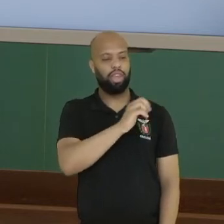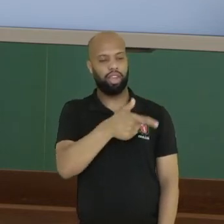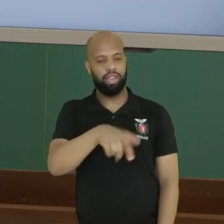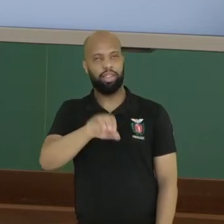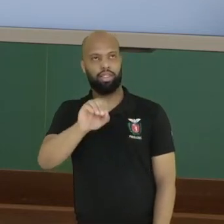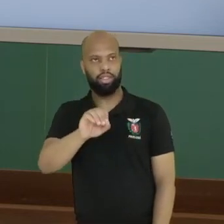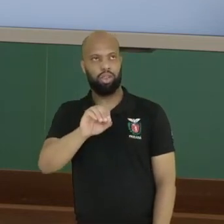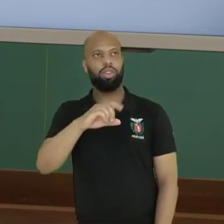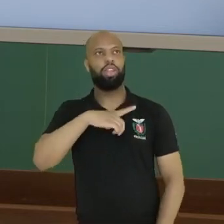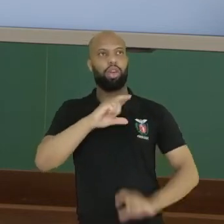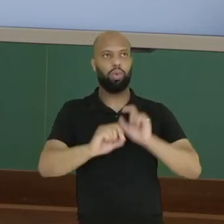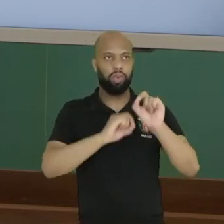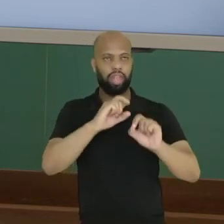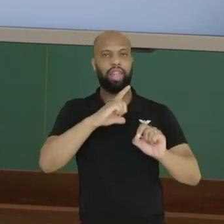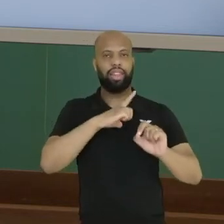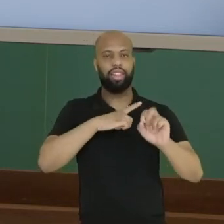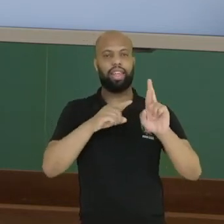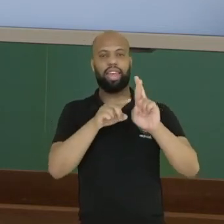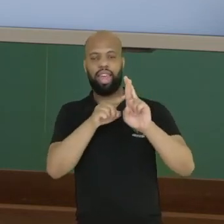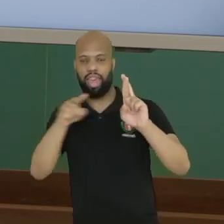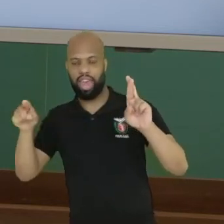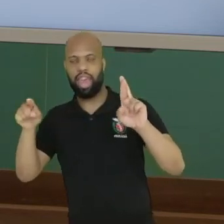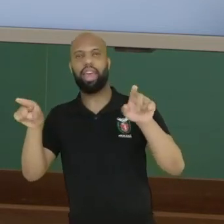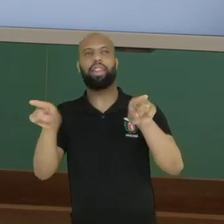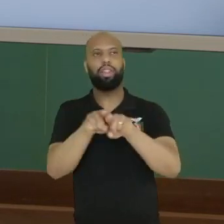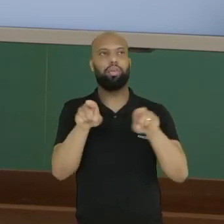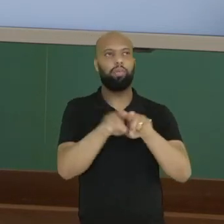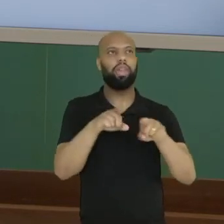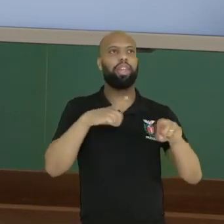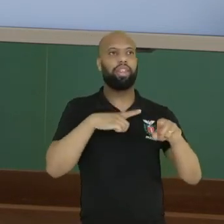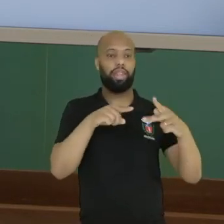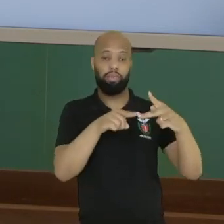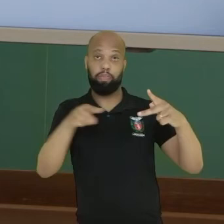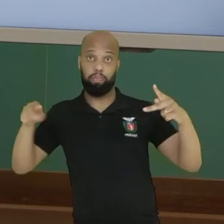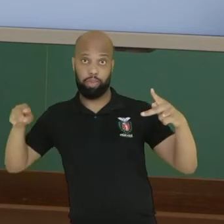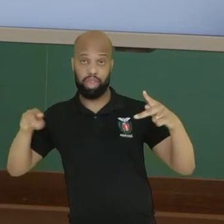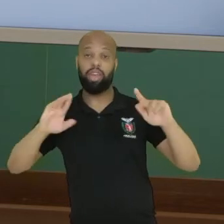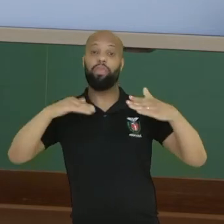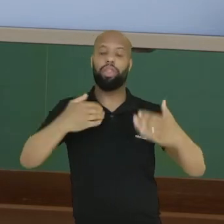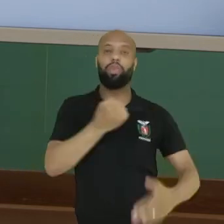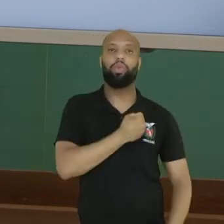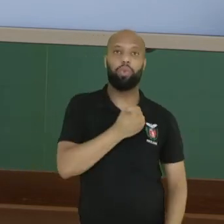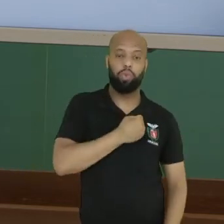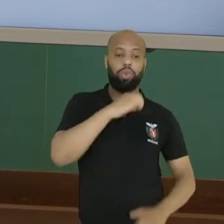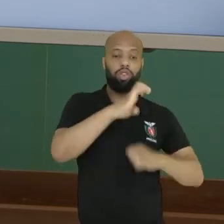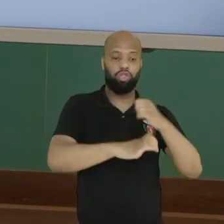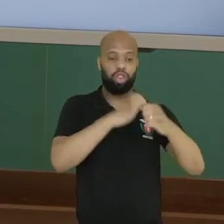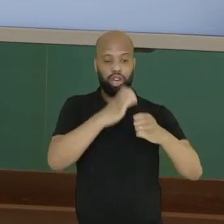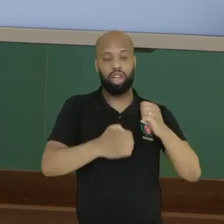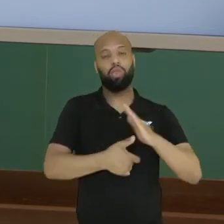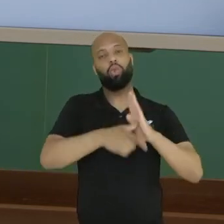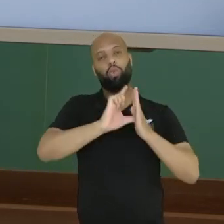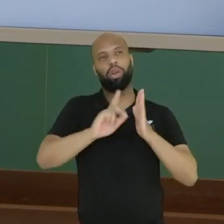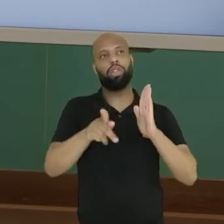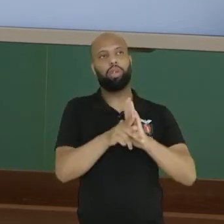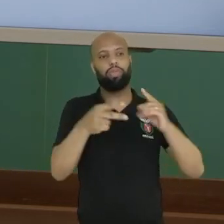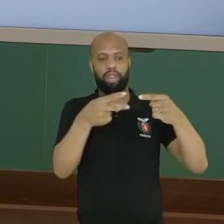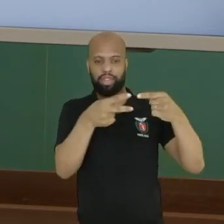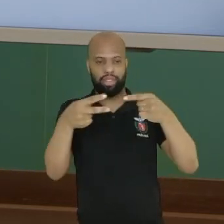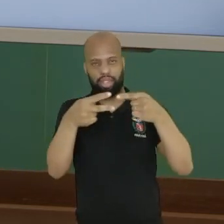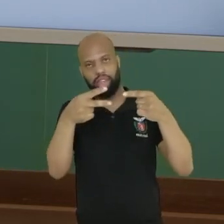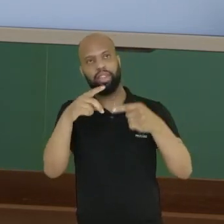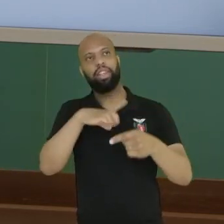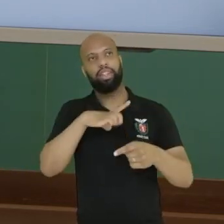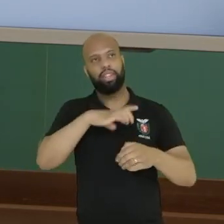reagentes e produtos envolvidos e o número de elétrons é representado antes da seta. Então, antes da seta, vamos ter os